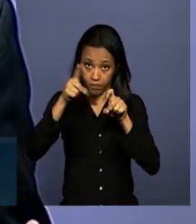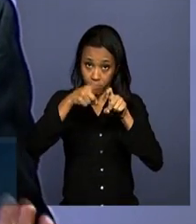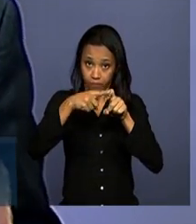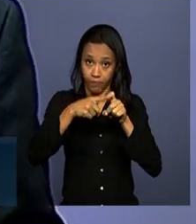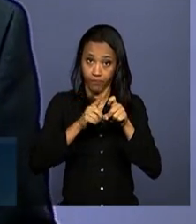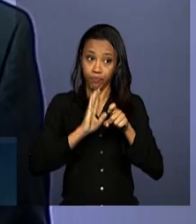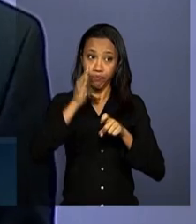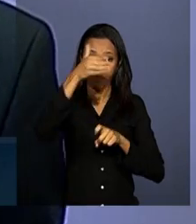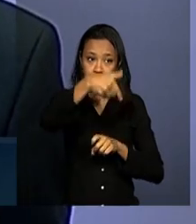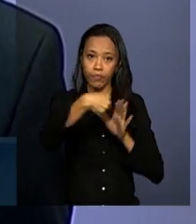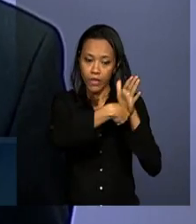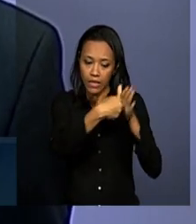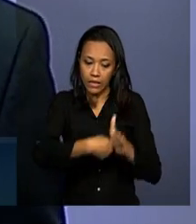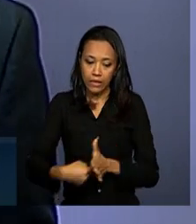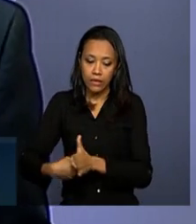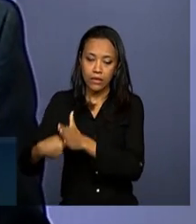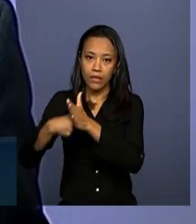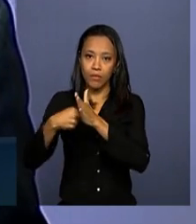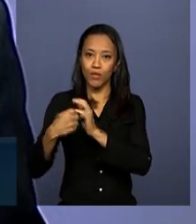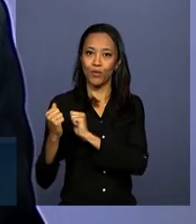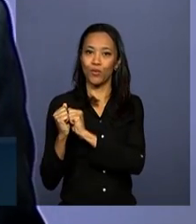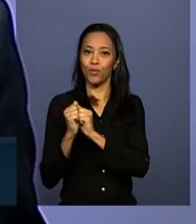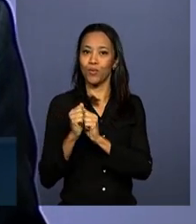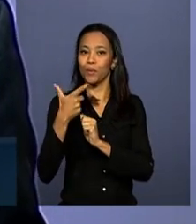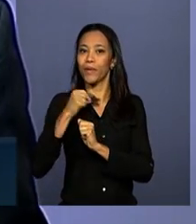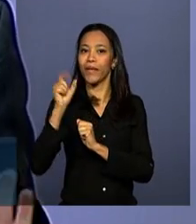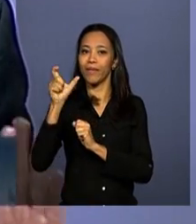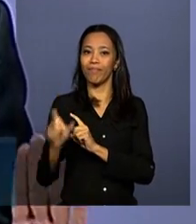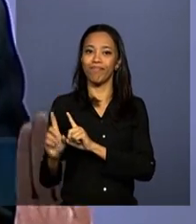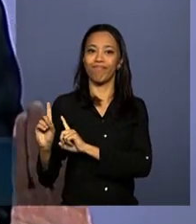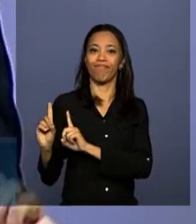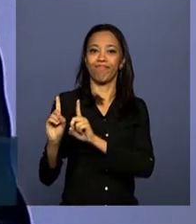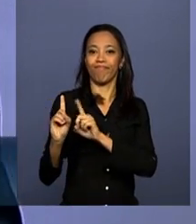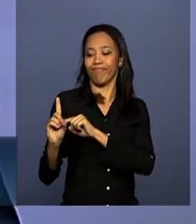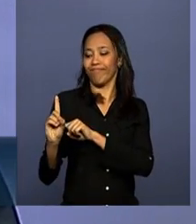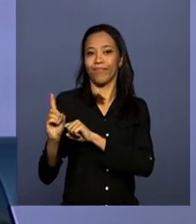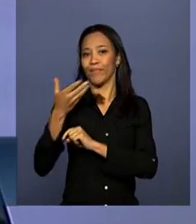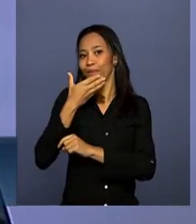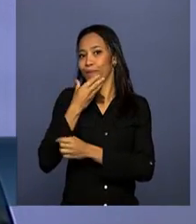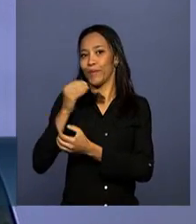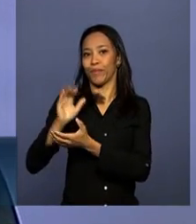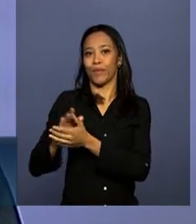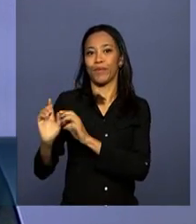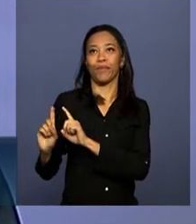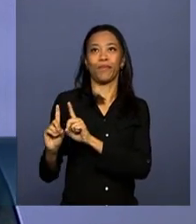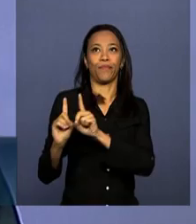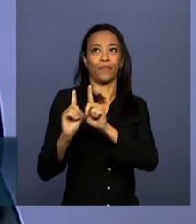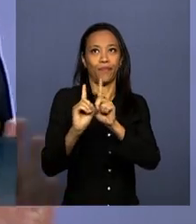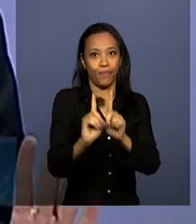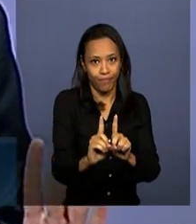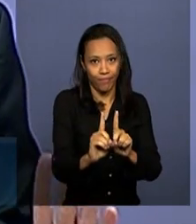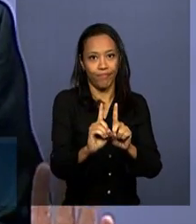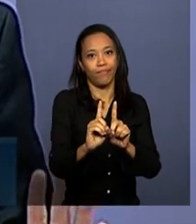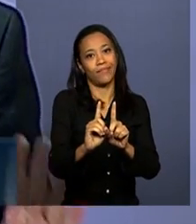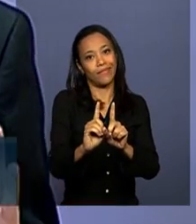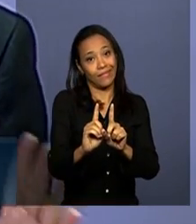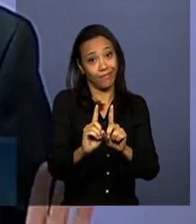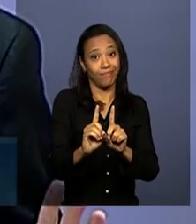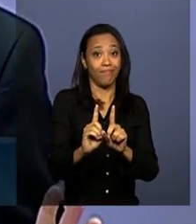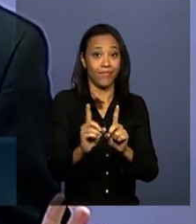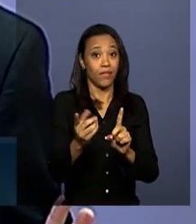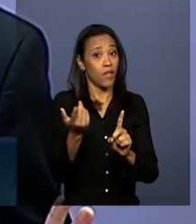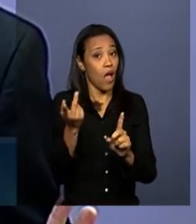Legal ao lado do agressor. Aguardar na mesma sala de recepção. É uma situação